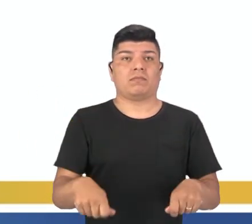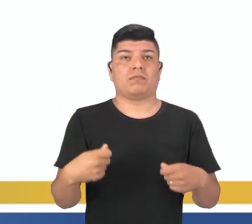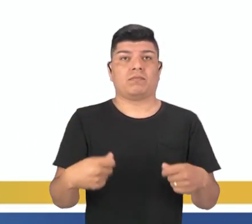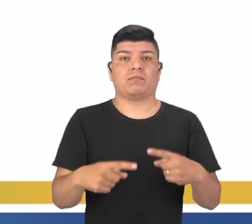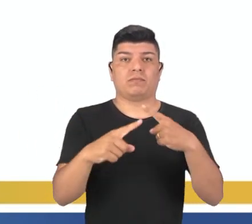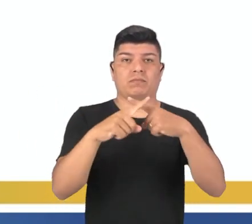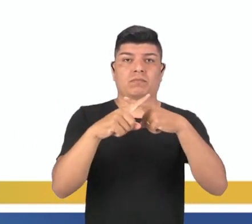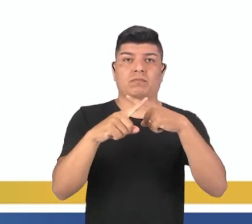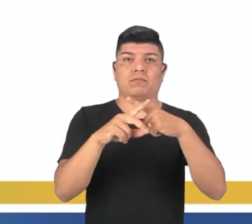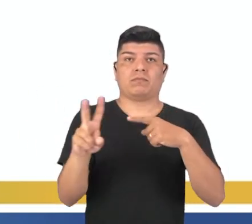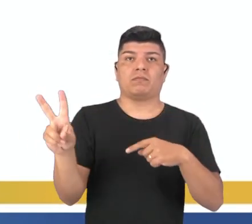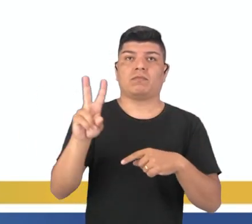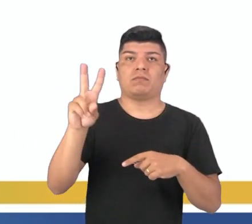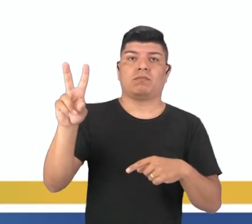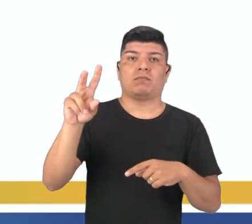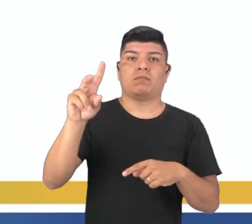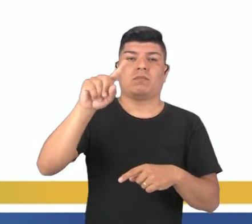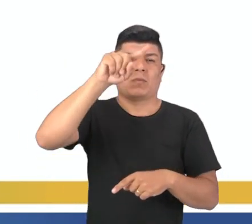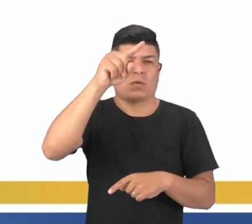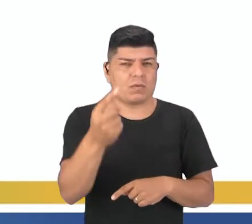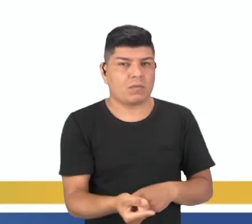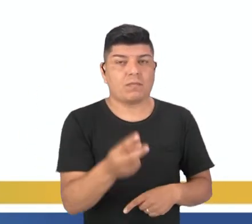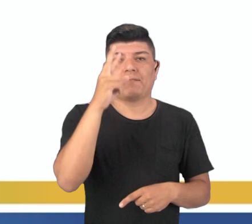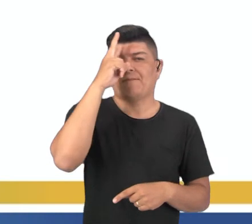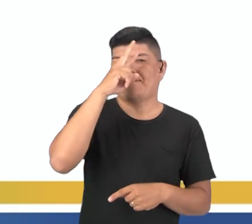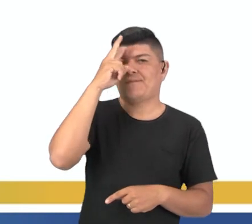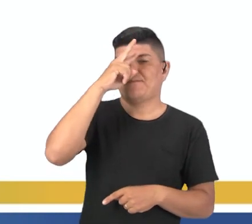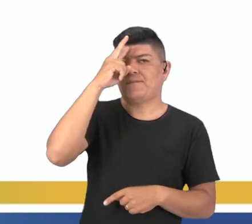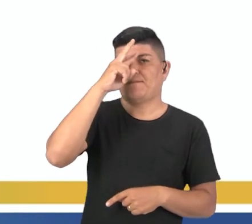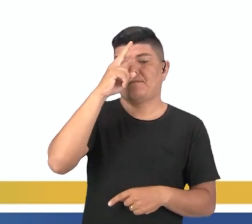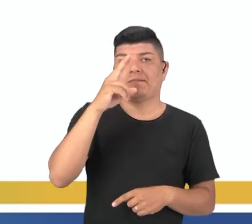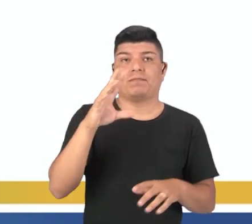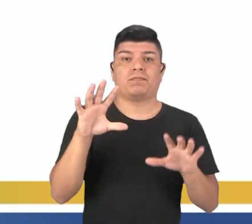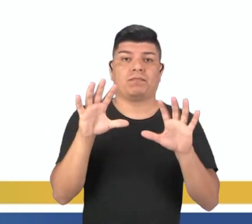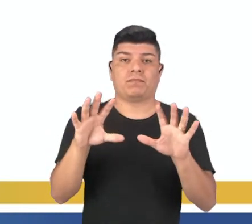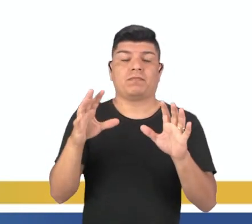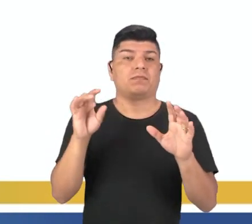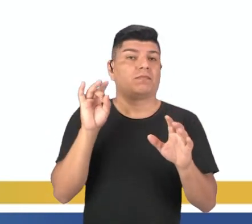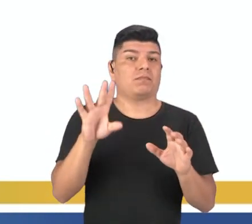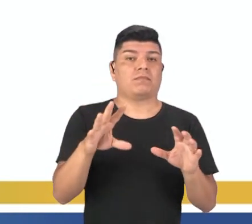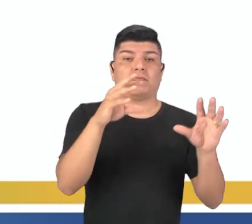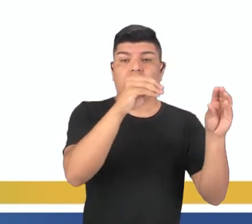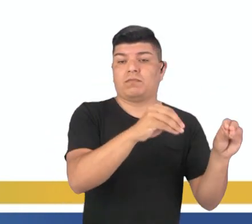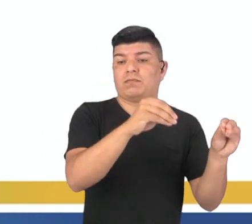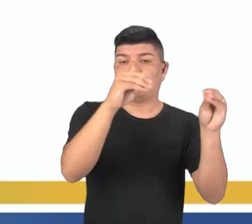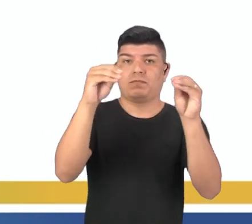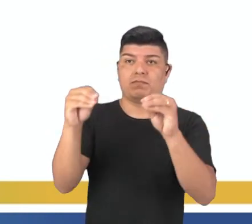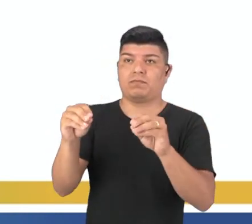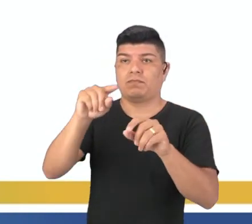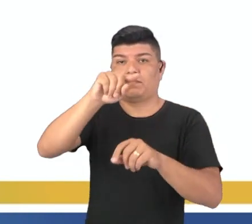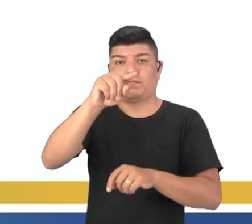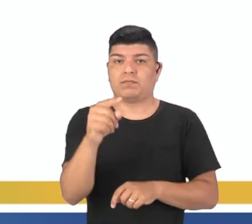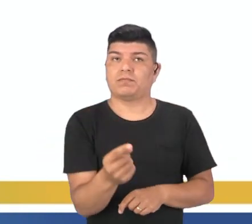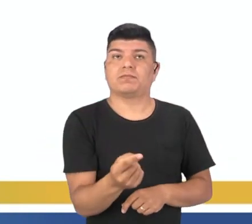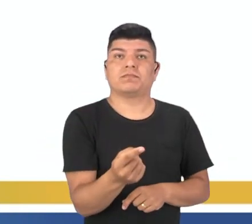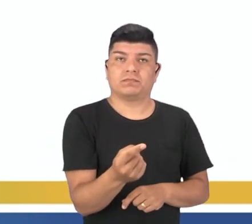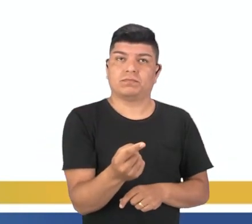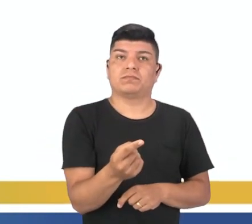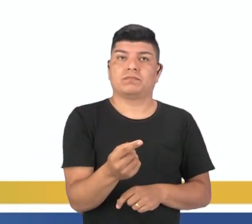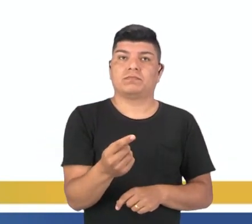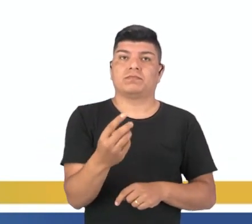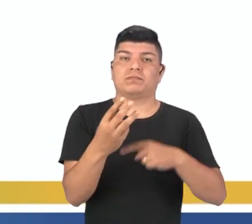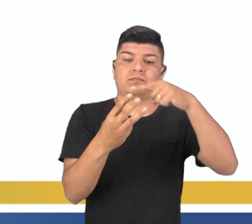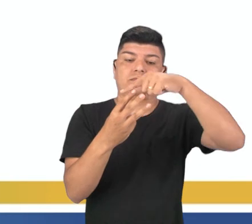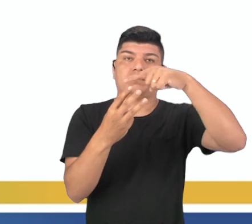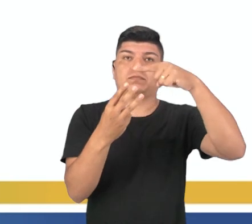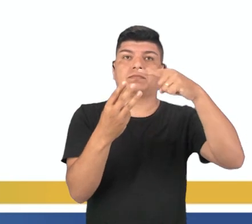devemos multiplicar esse valor por 1000, lembram disso? E para tanto, basta deslocarmos então essa vírgula, né, em